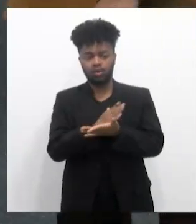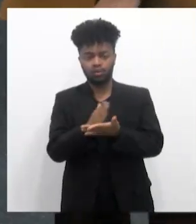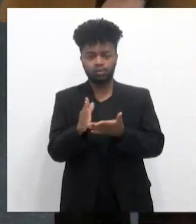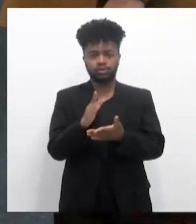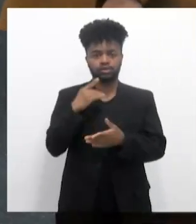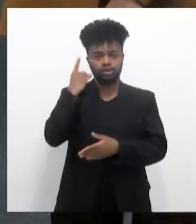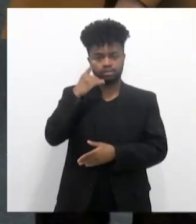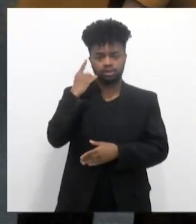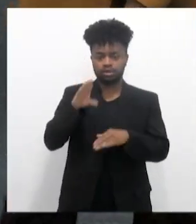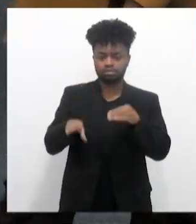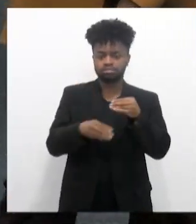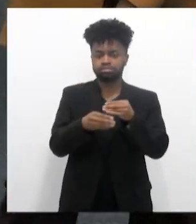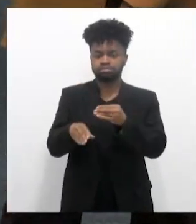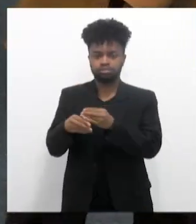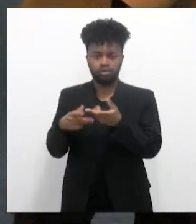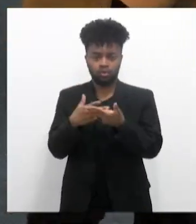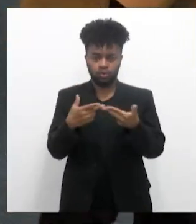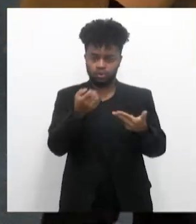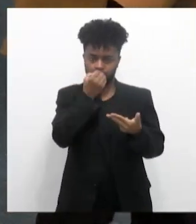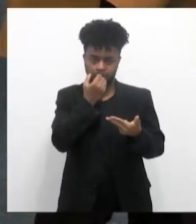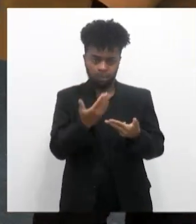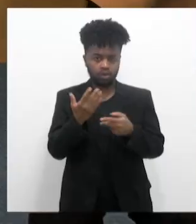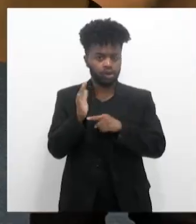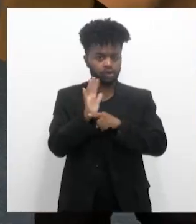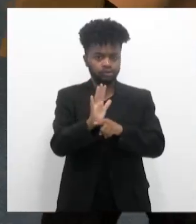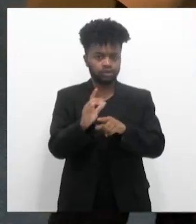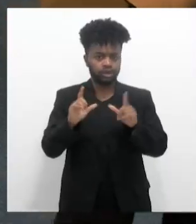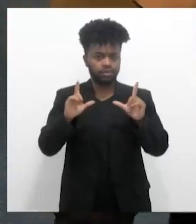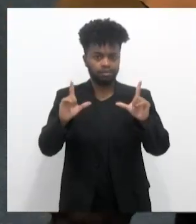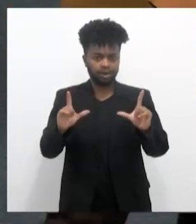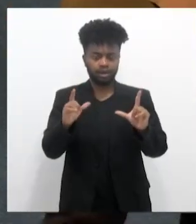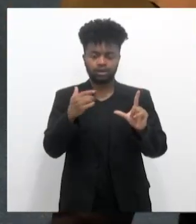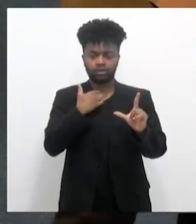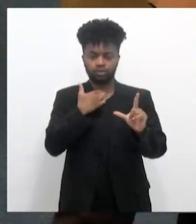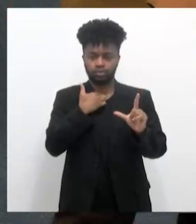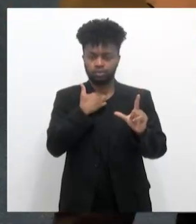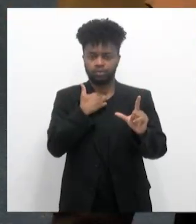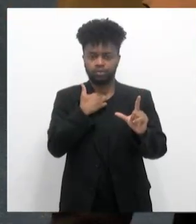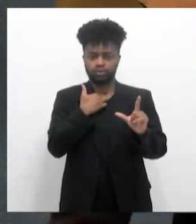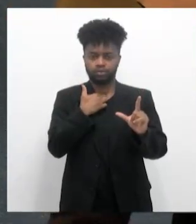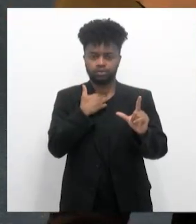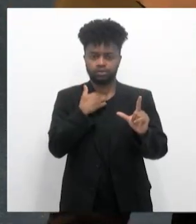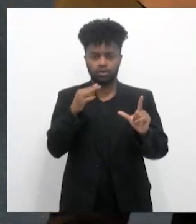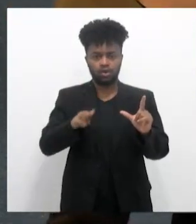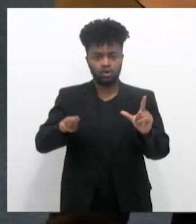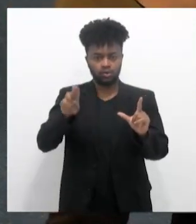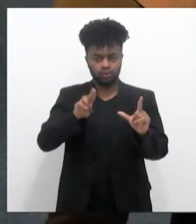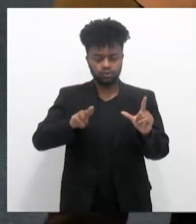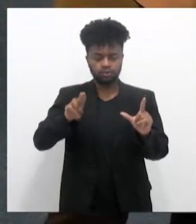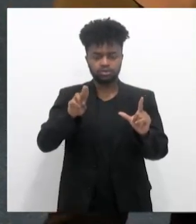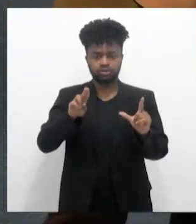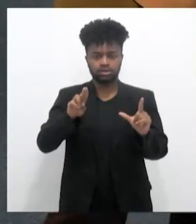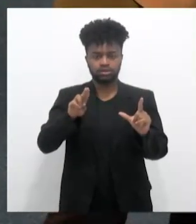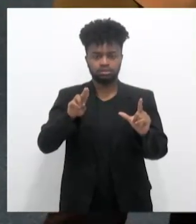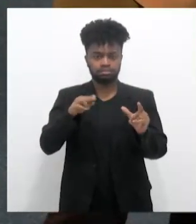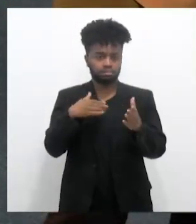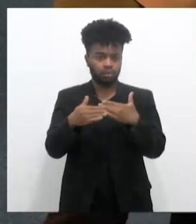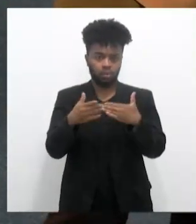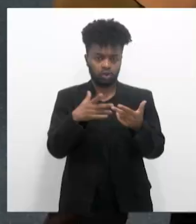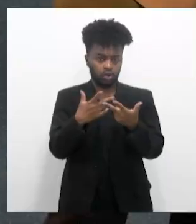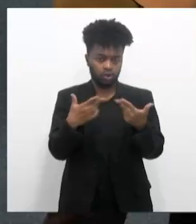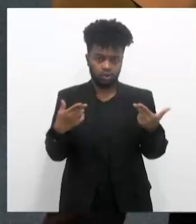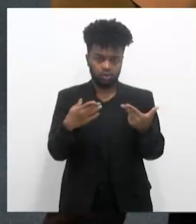apresentaram emendas boas, garantindo que essas placas não poderiam ser usadas para qualquer tipo